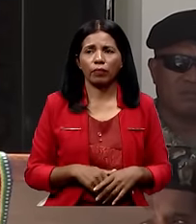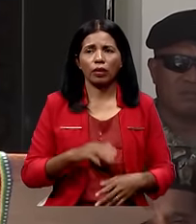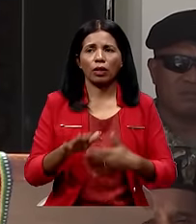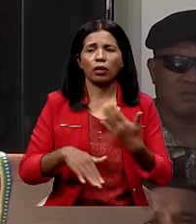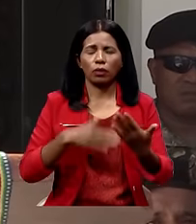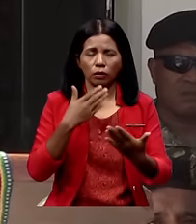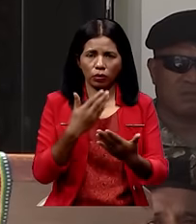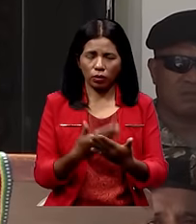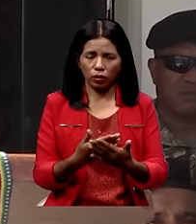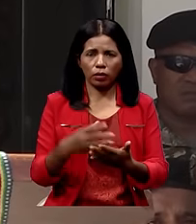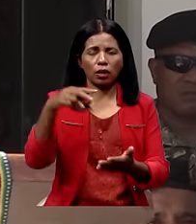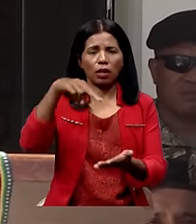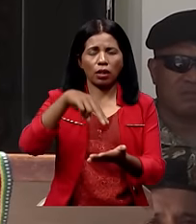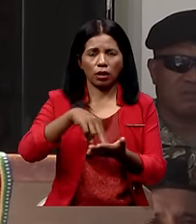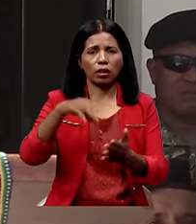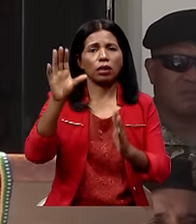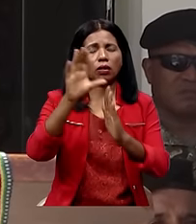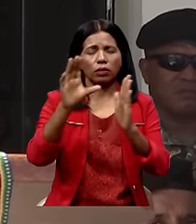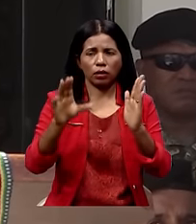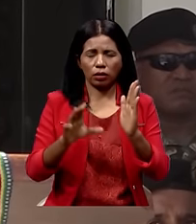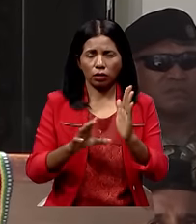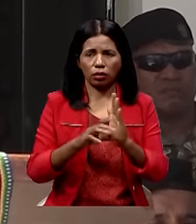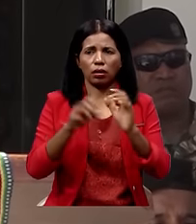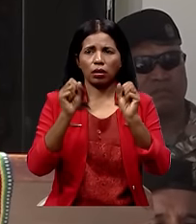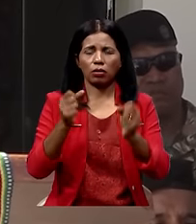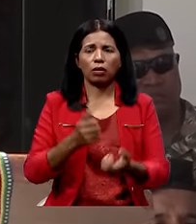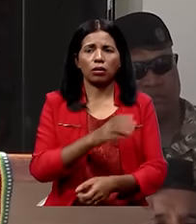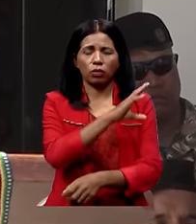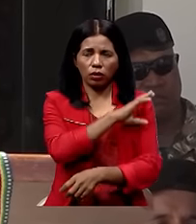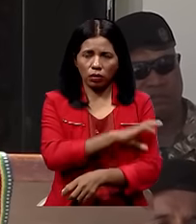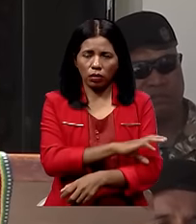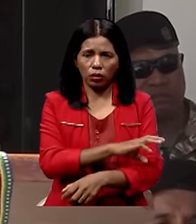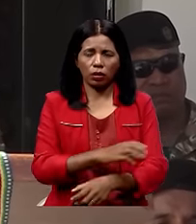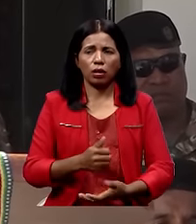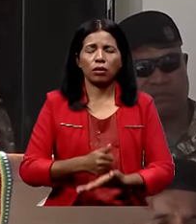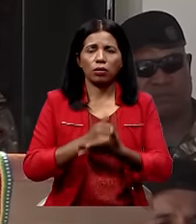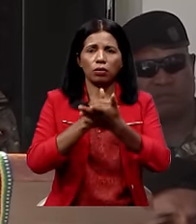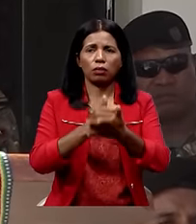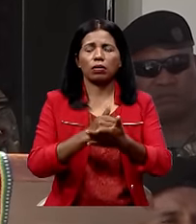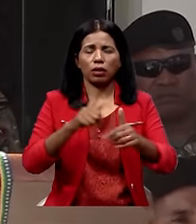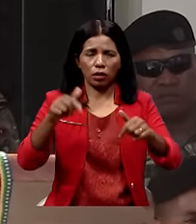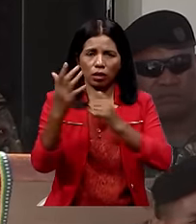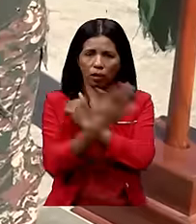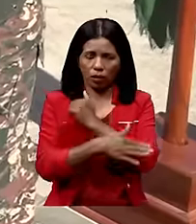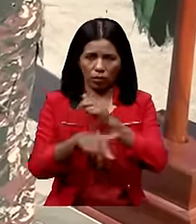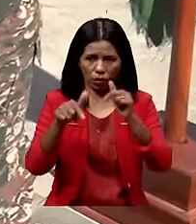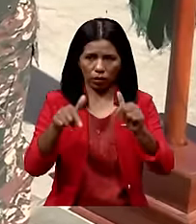doktrina itu dia memang konsagre itu dia konstitusi ho di asigura integritas teritorial itu dia sahu itu